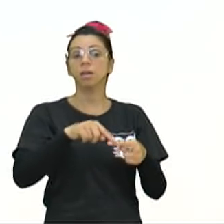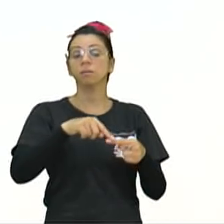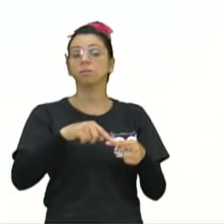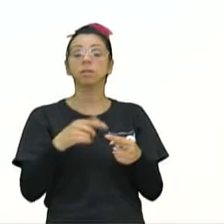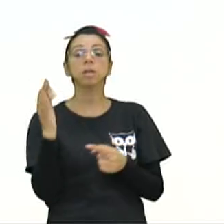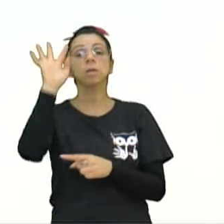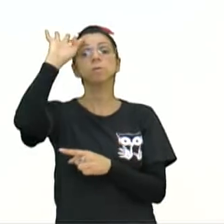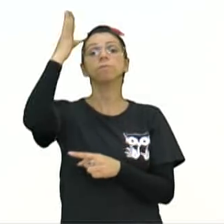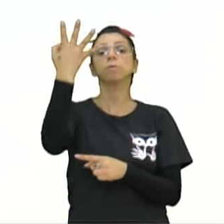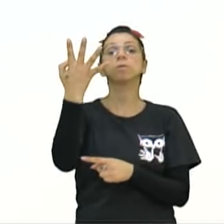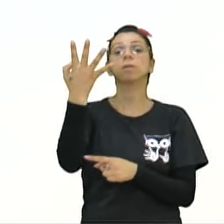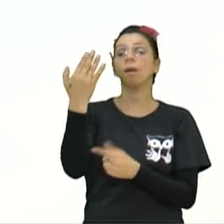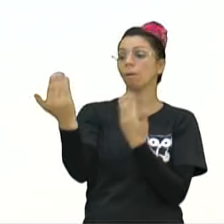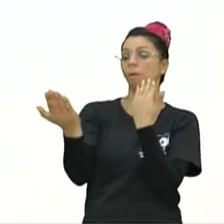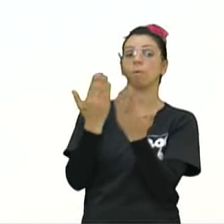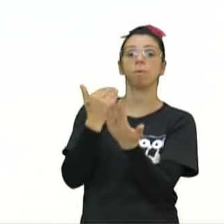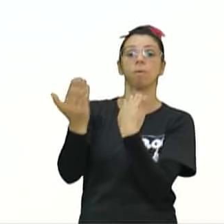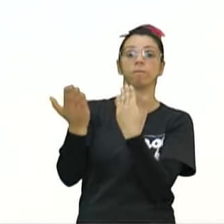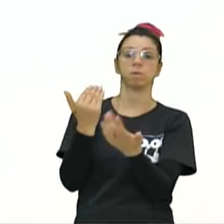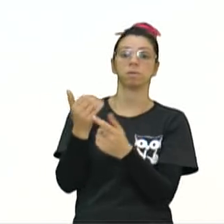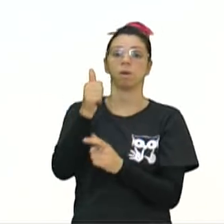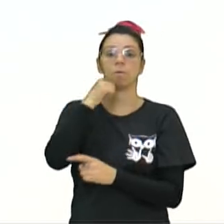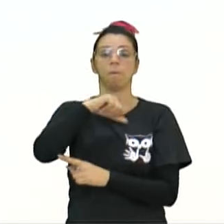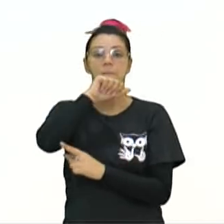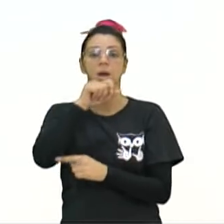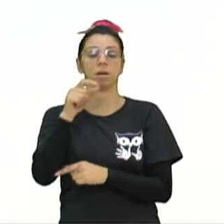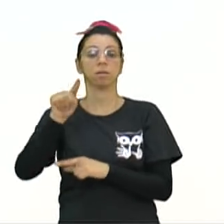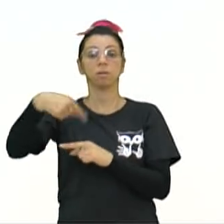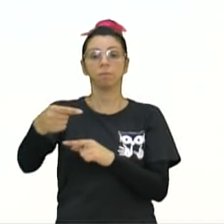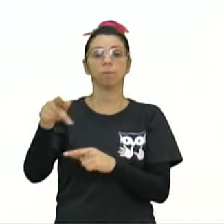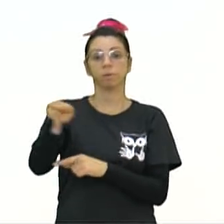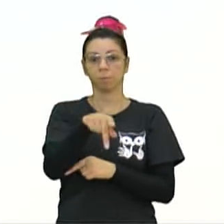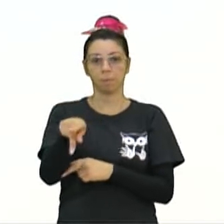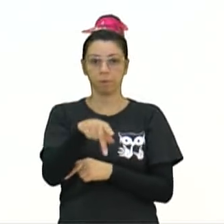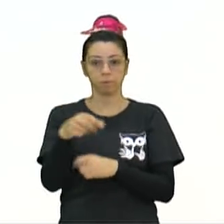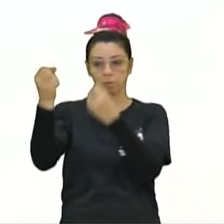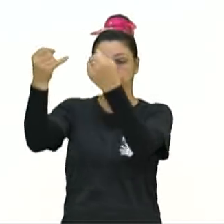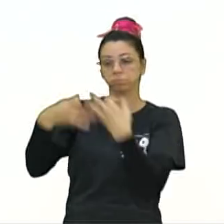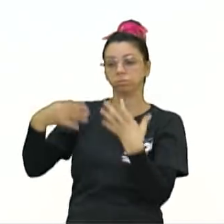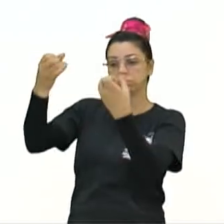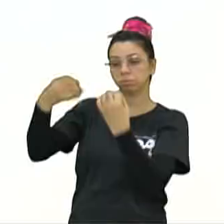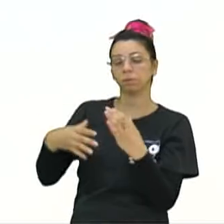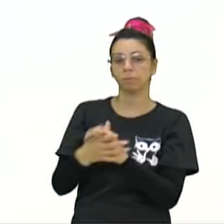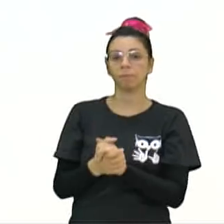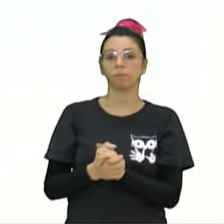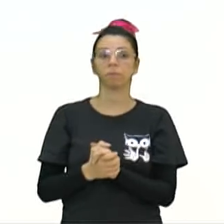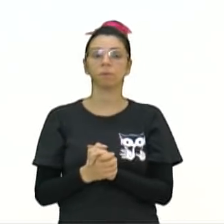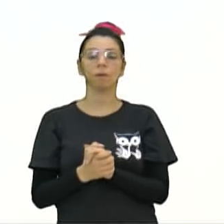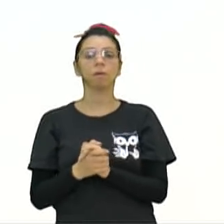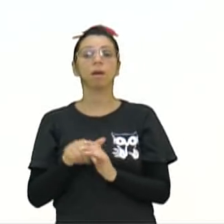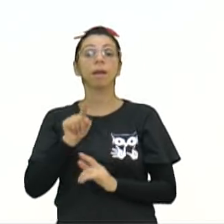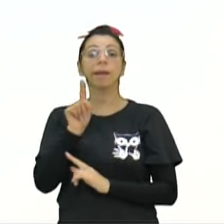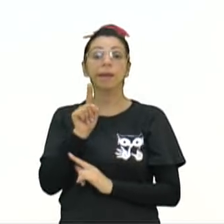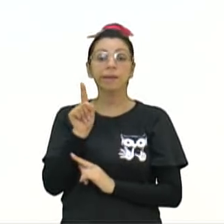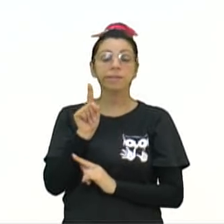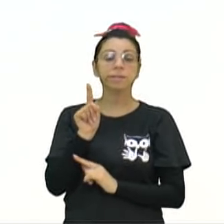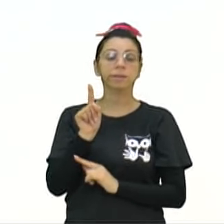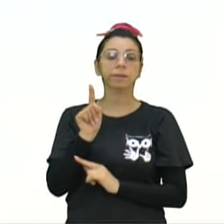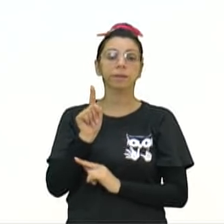aos meus pais e, depois, para uma professora. Essa atitude pode ser considerada, primeira